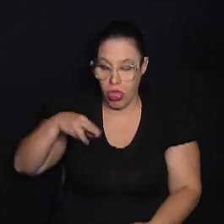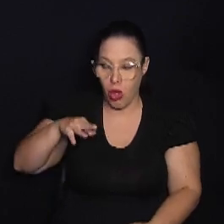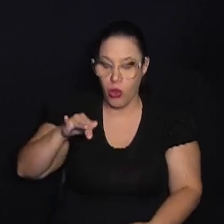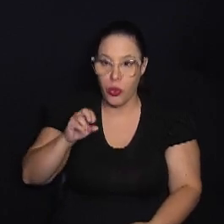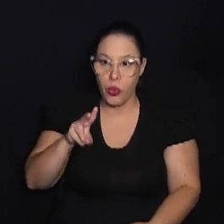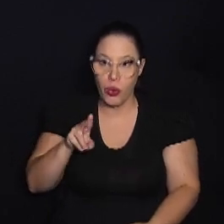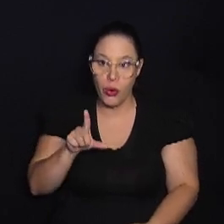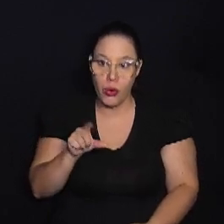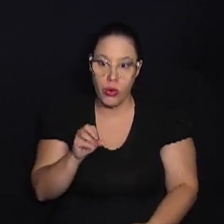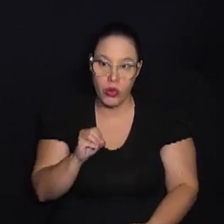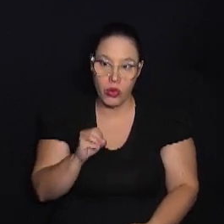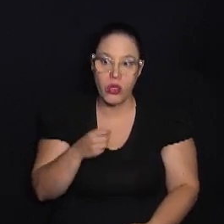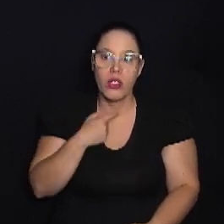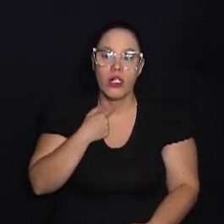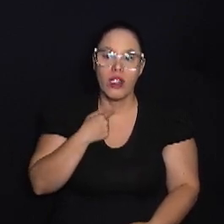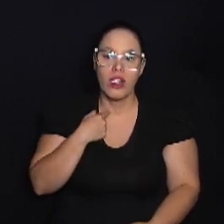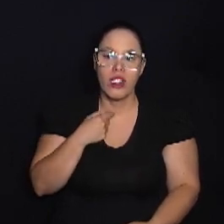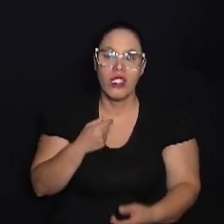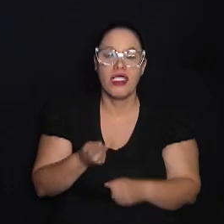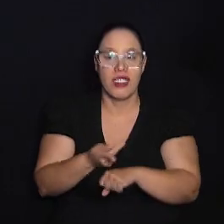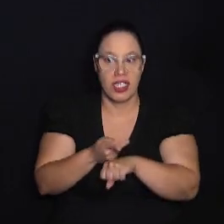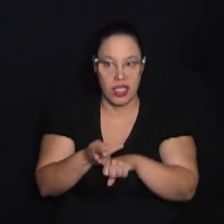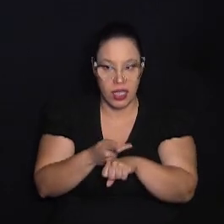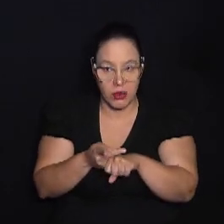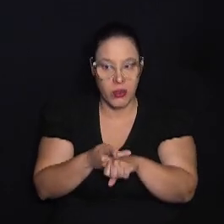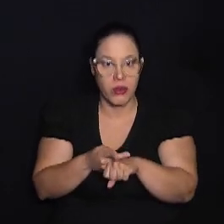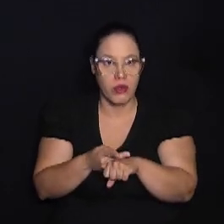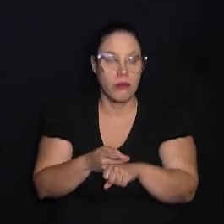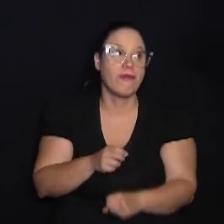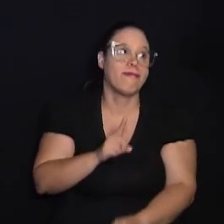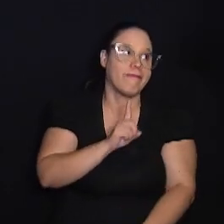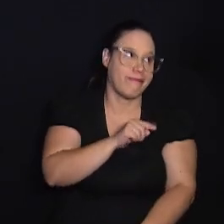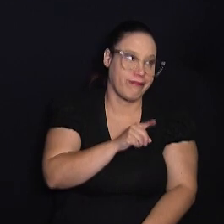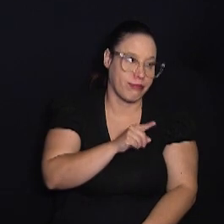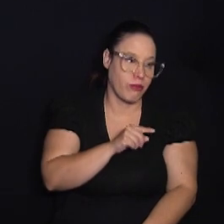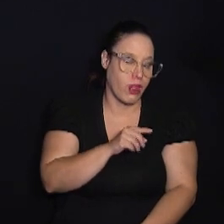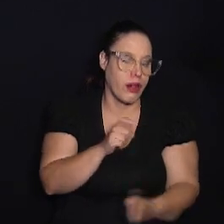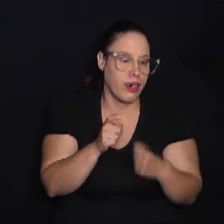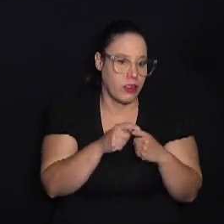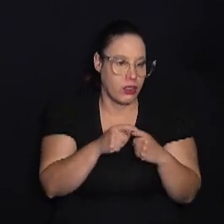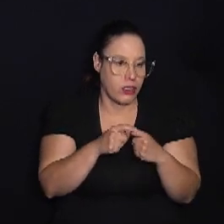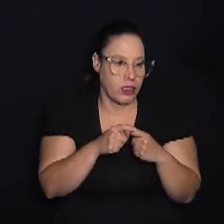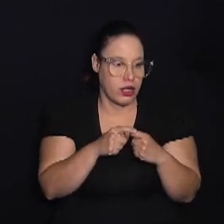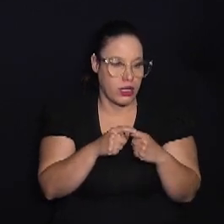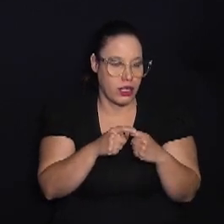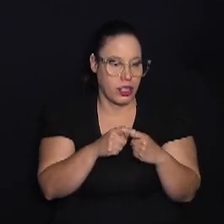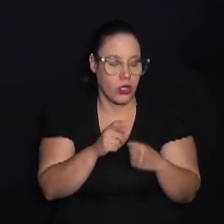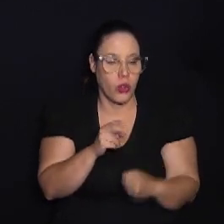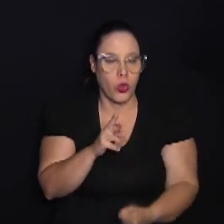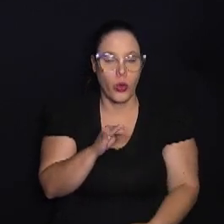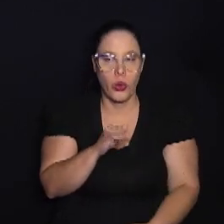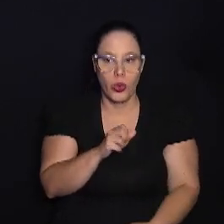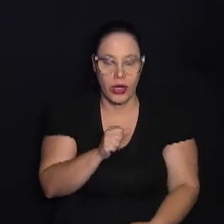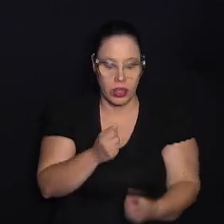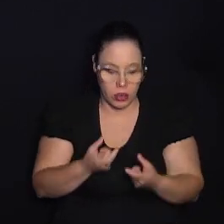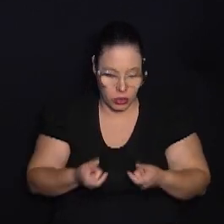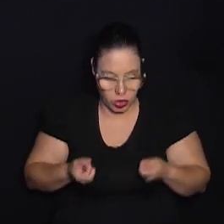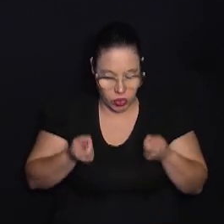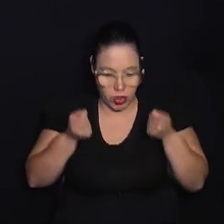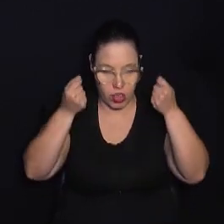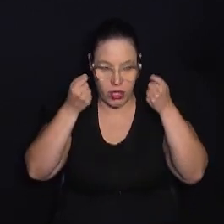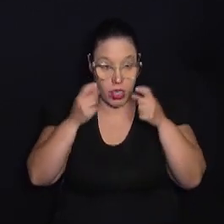Você tem que saber qual que é a causa. Exatamente. E doutora, a chance de cura desse câncer, né, ela